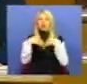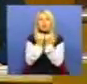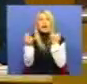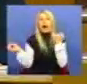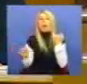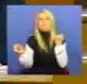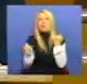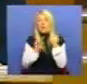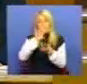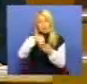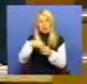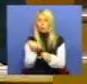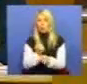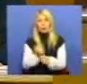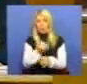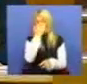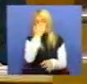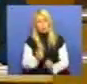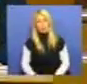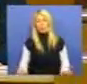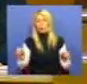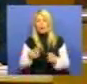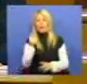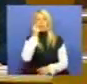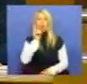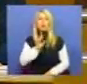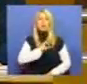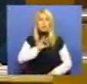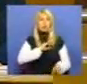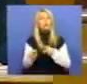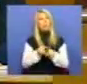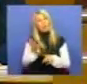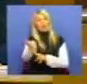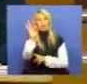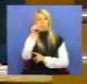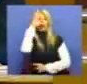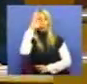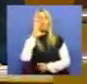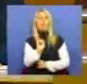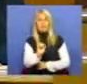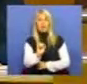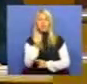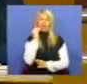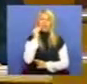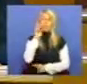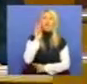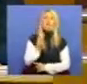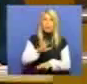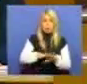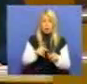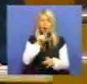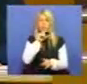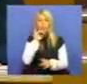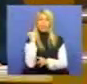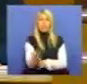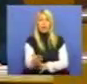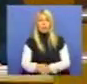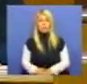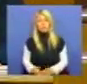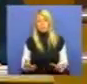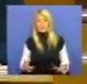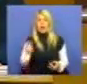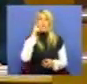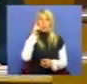mínima no trabalho. Senhoras e senhores deputados, a escolha de um governo mede-se pelas oportunidades que cria, por quem